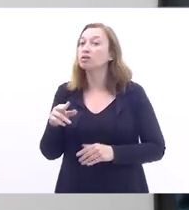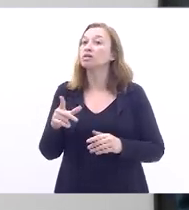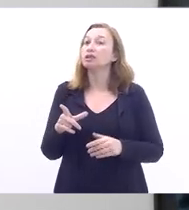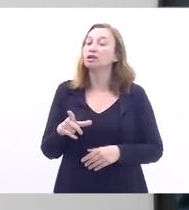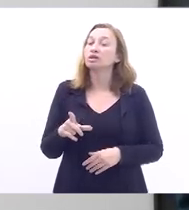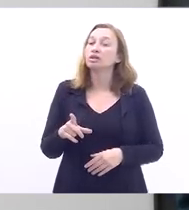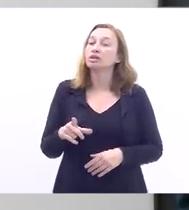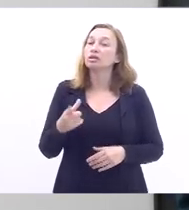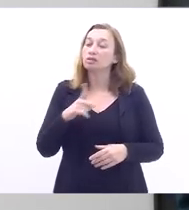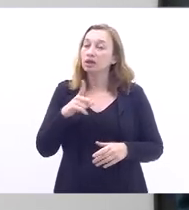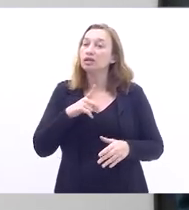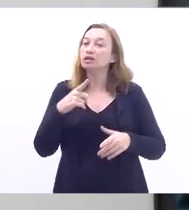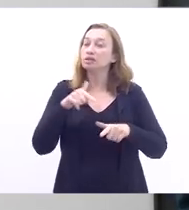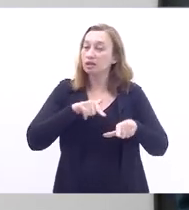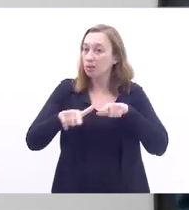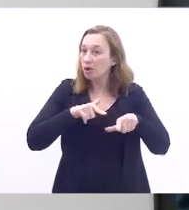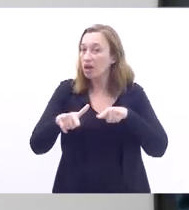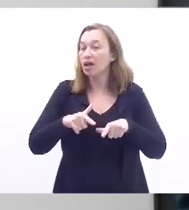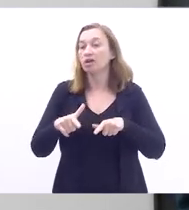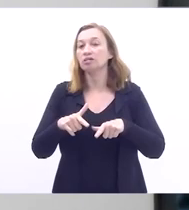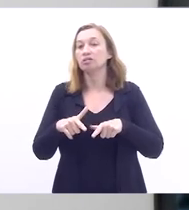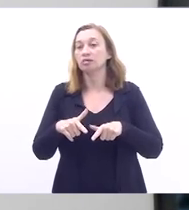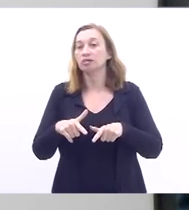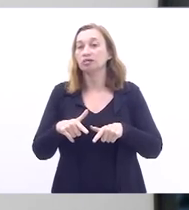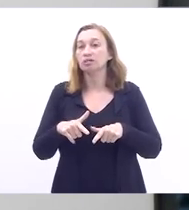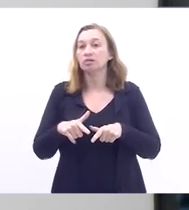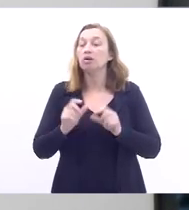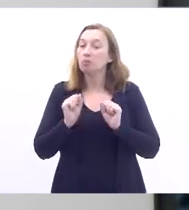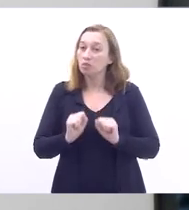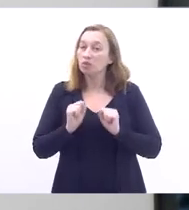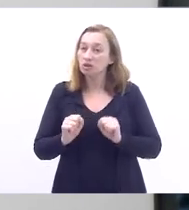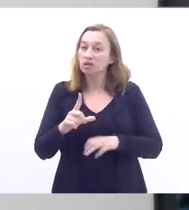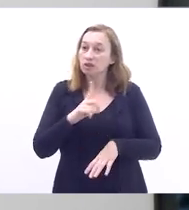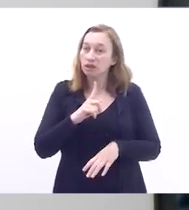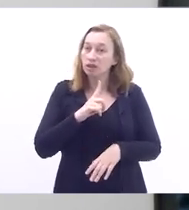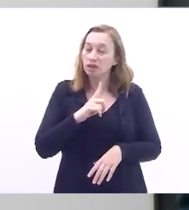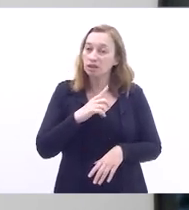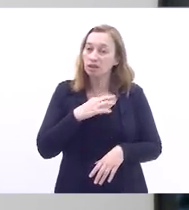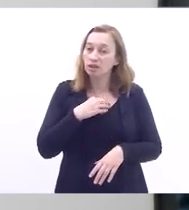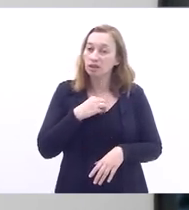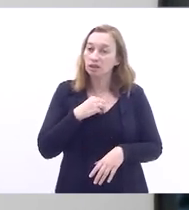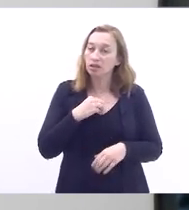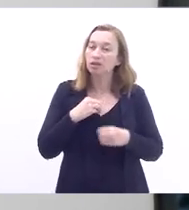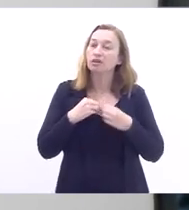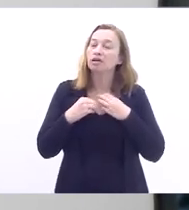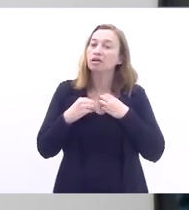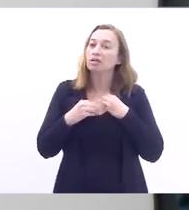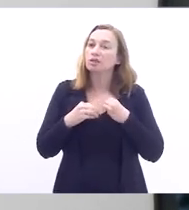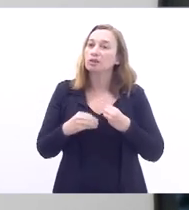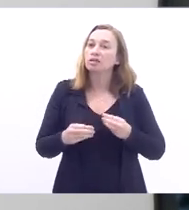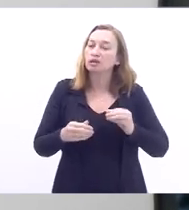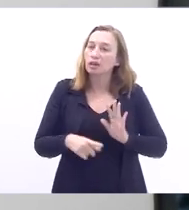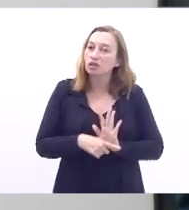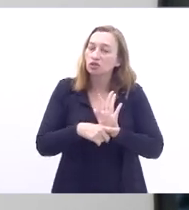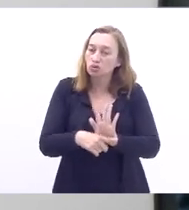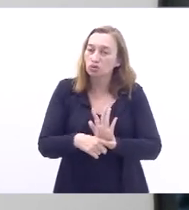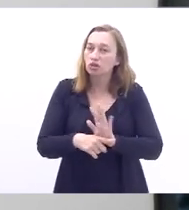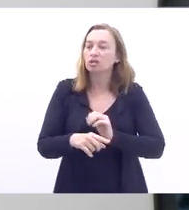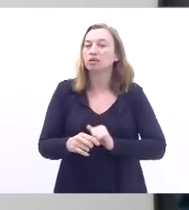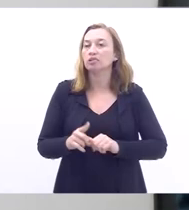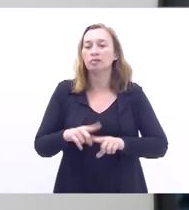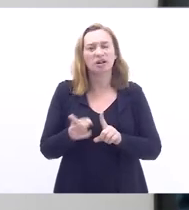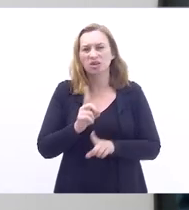tem trabalhar os ou no mínimo para a gente poder ter a recuperação daquela vacancy